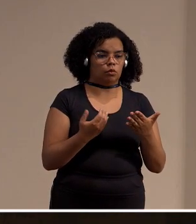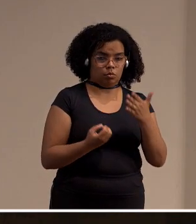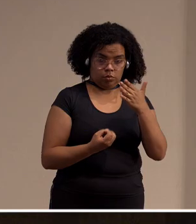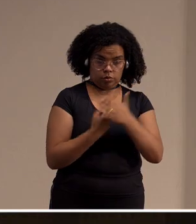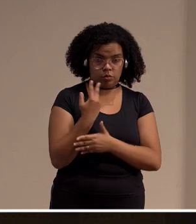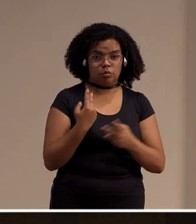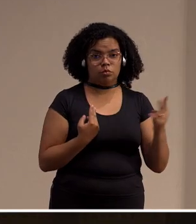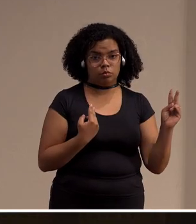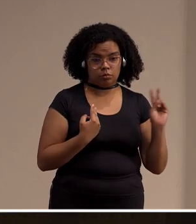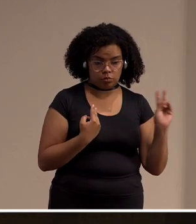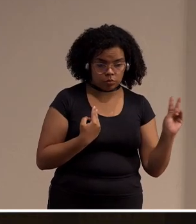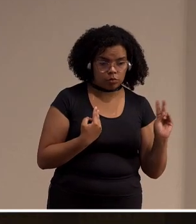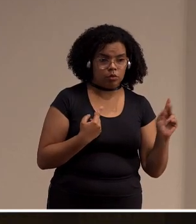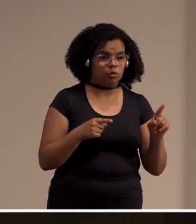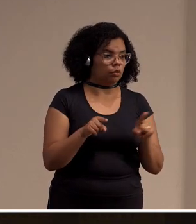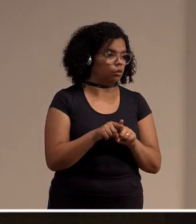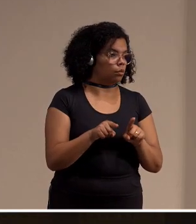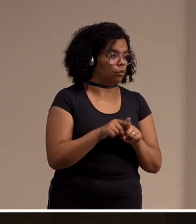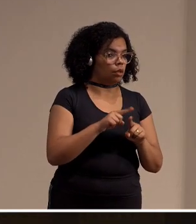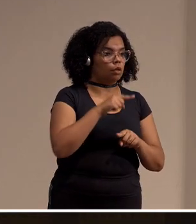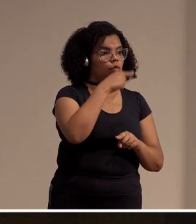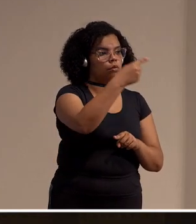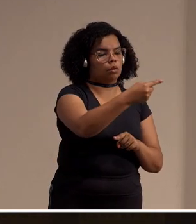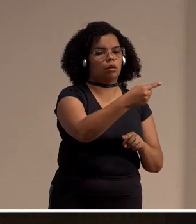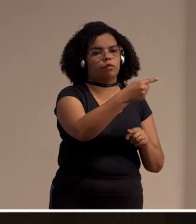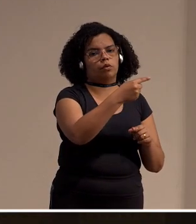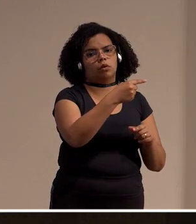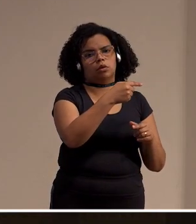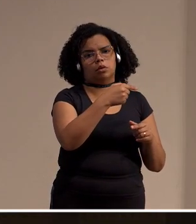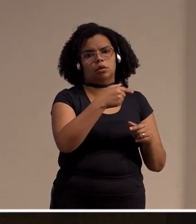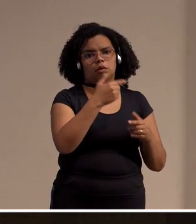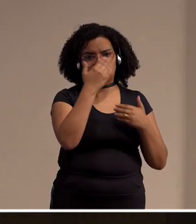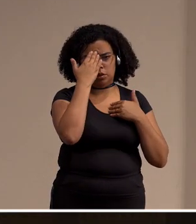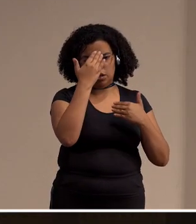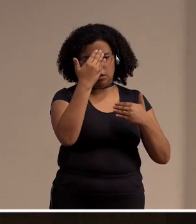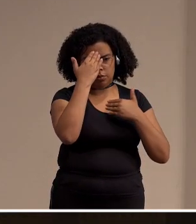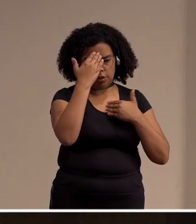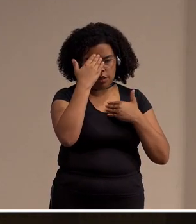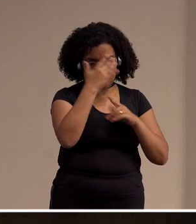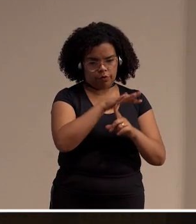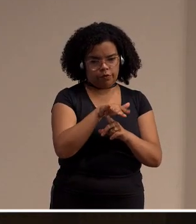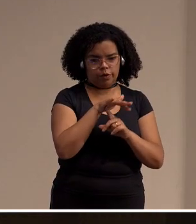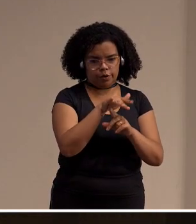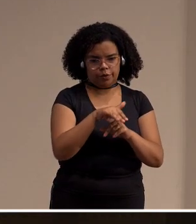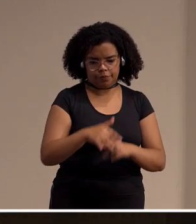dos dois autores aqui. E os autores vão estar autografando aqui fora. Obrigado, obrigado à feira.